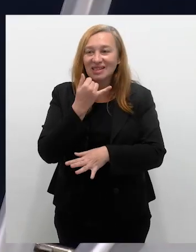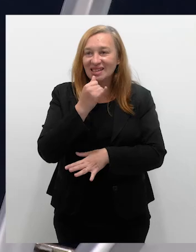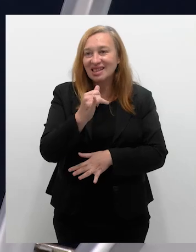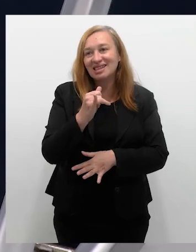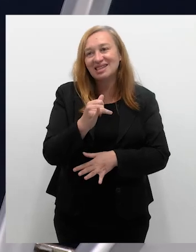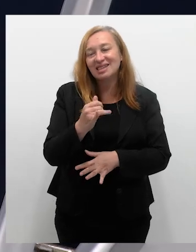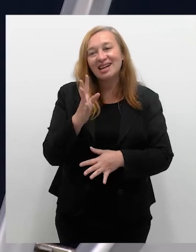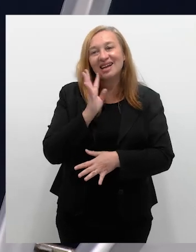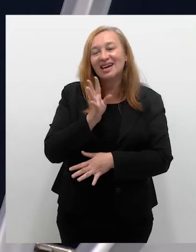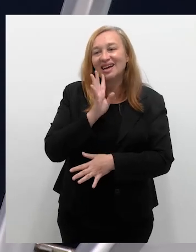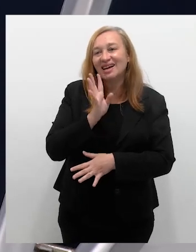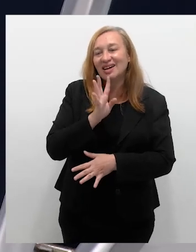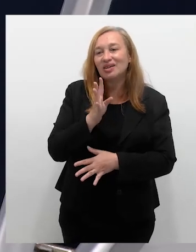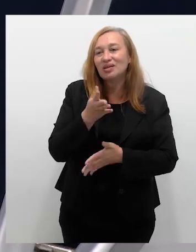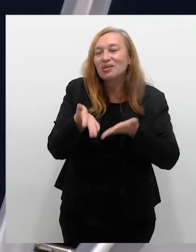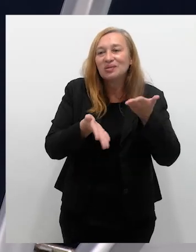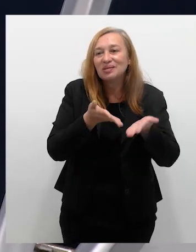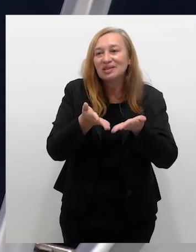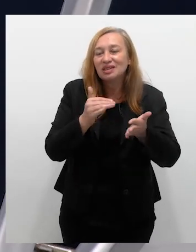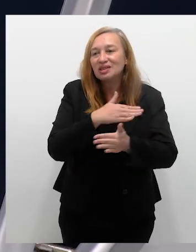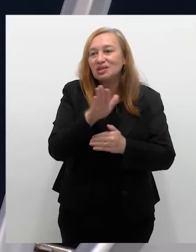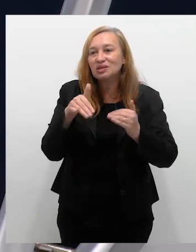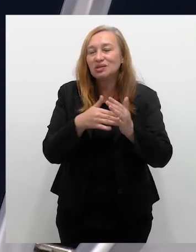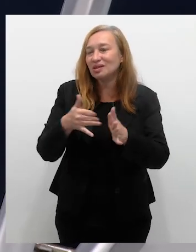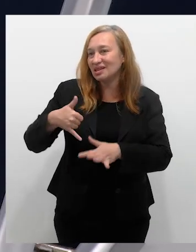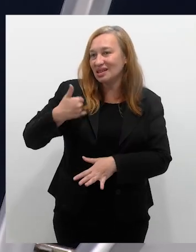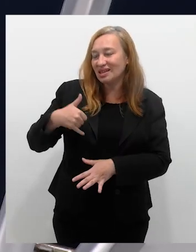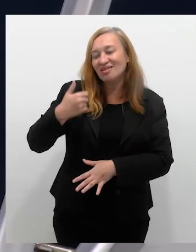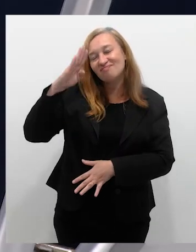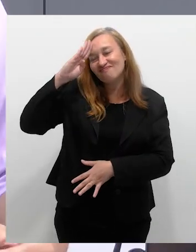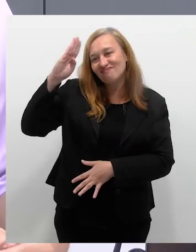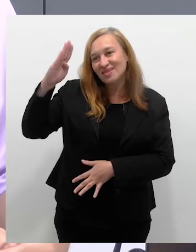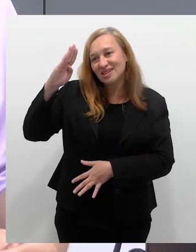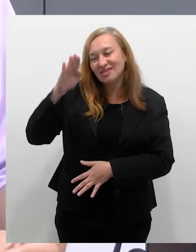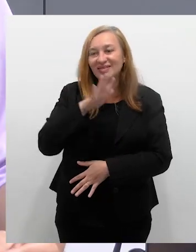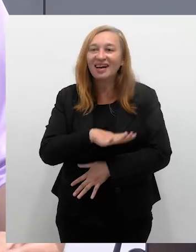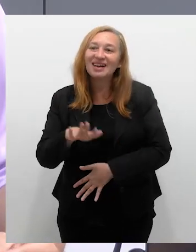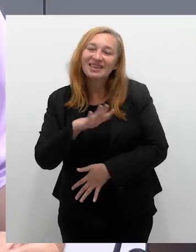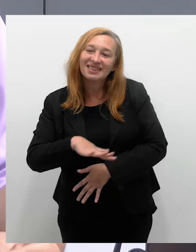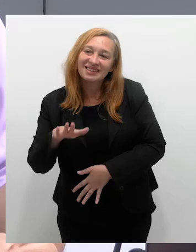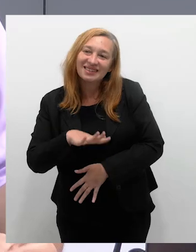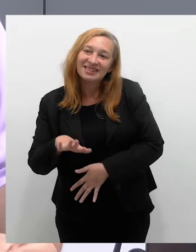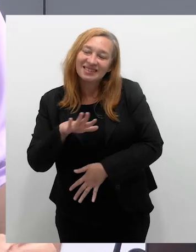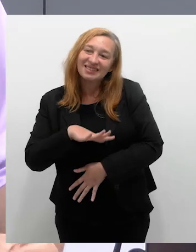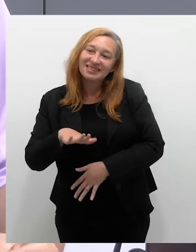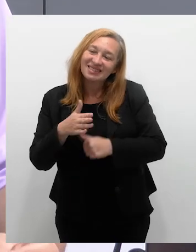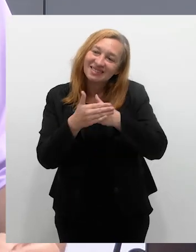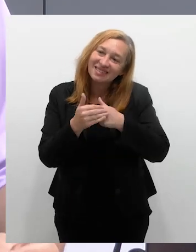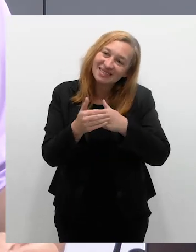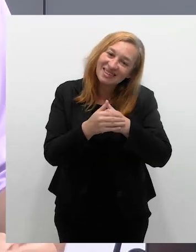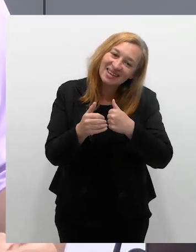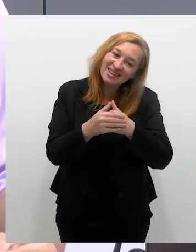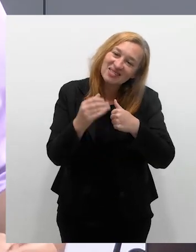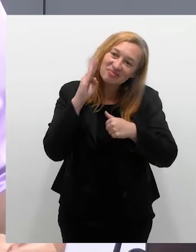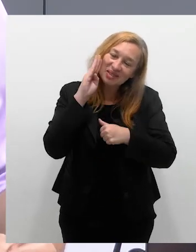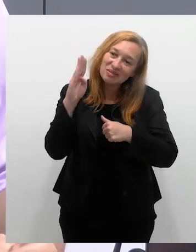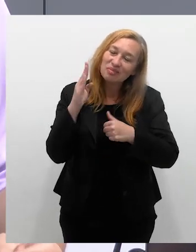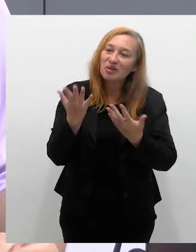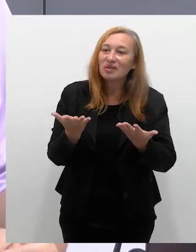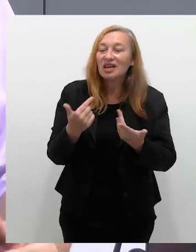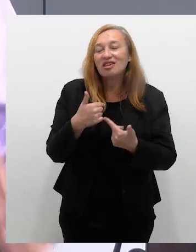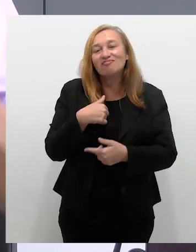essa energia bacana, tratando bem todas as idades, principalmente as crianças, com um carinho